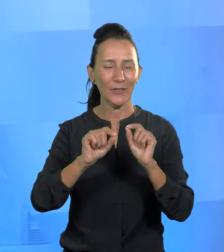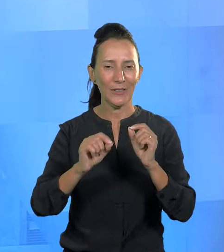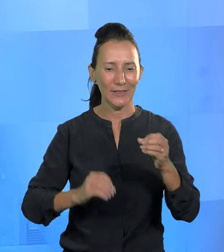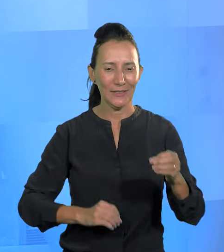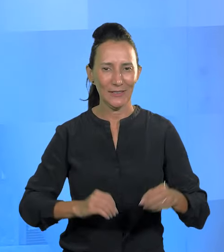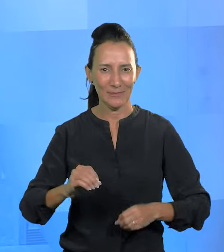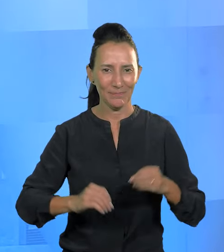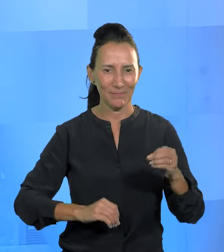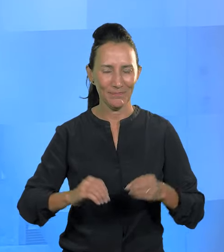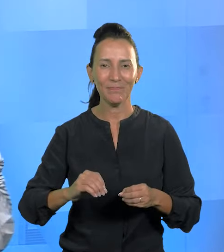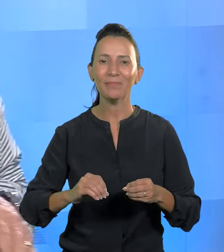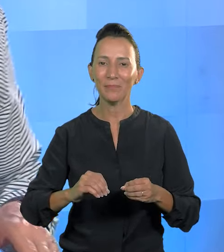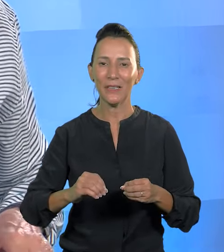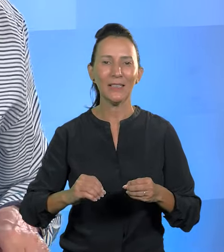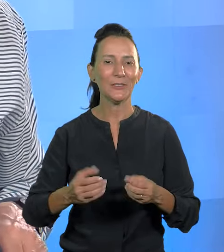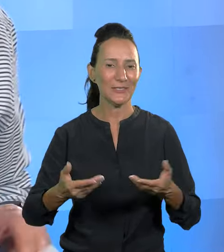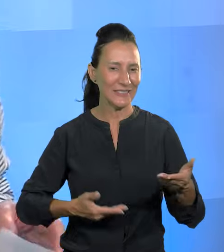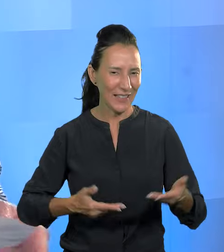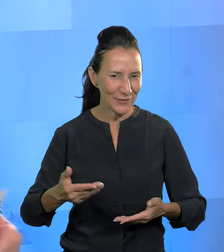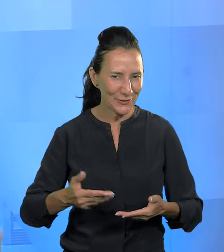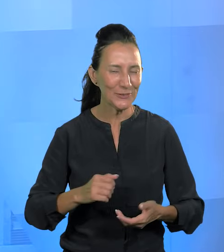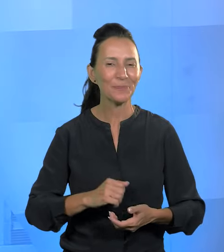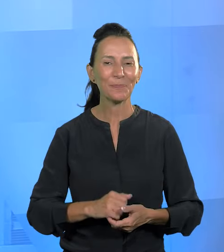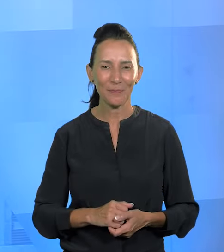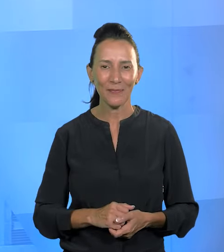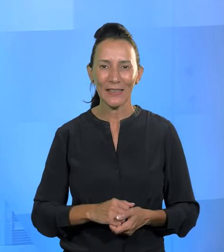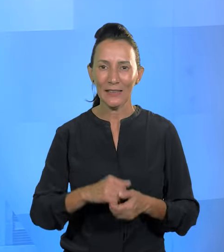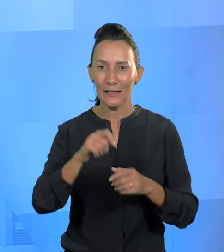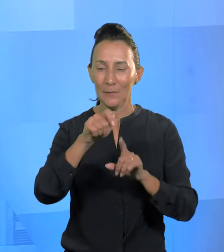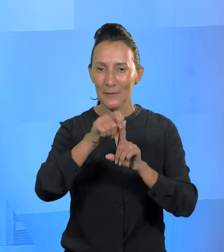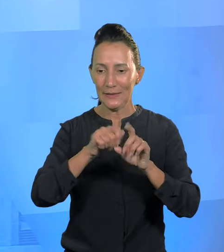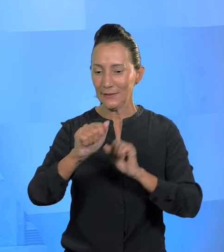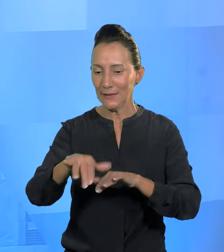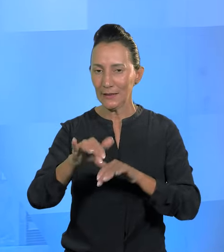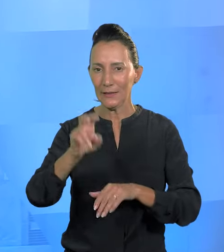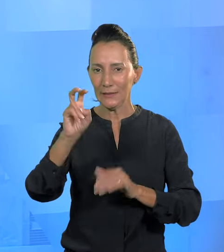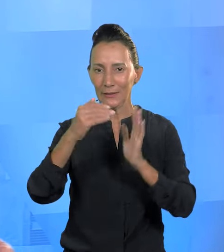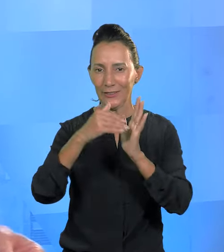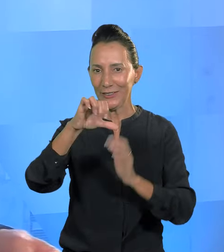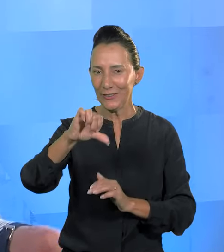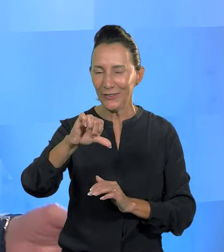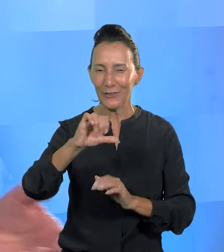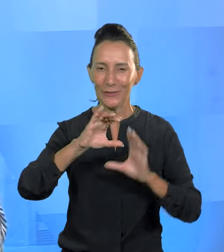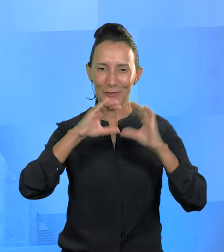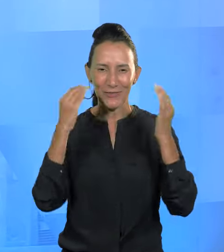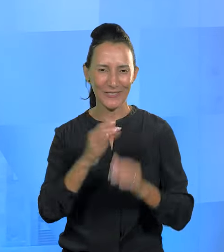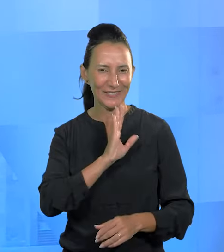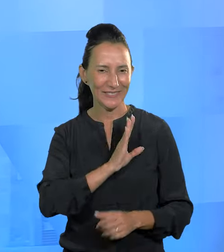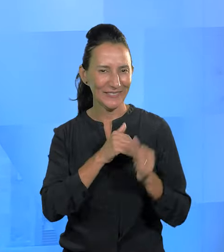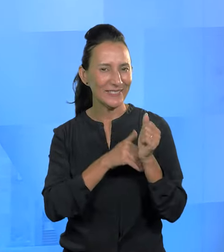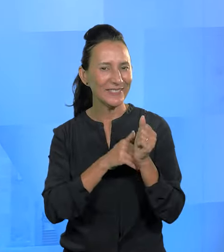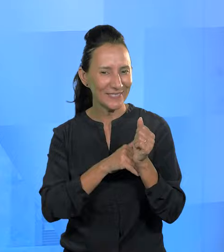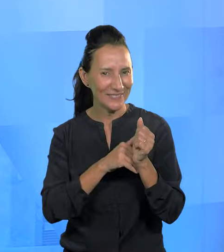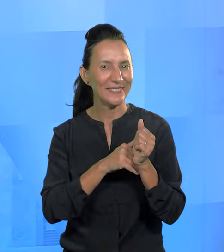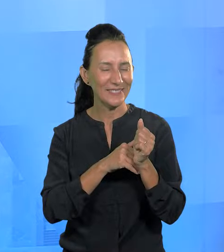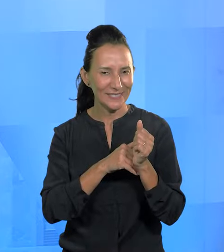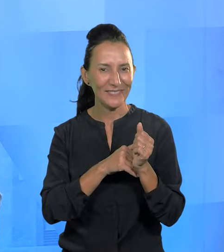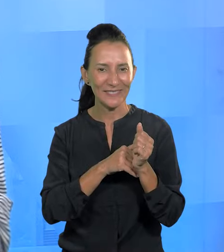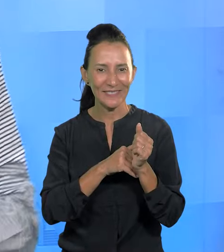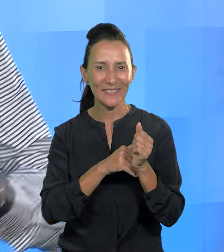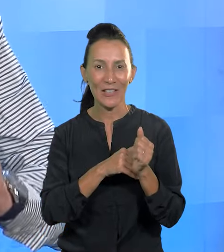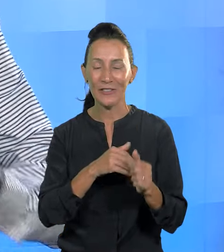nós temos a Semana Teológica. E em setembro, 5 a 9, Segredos do Coração.